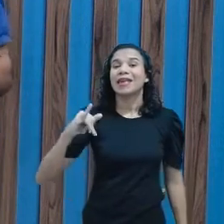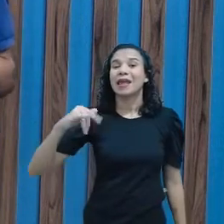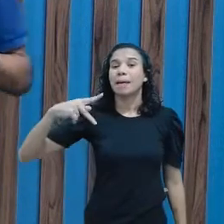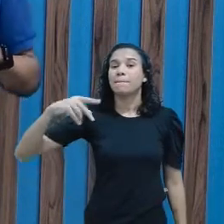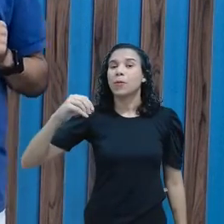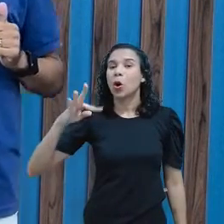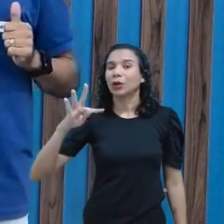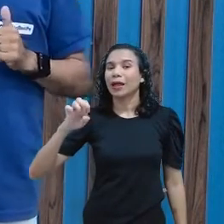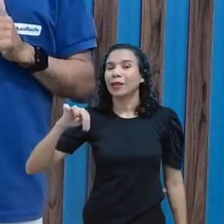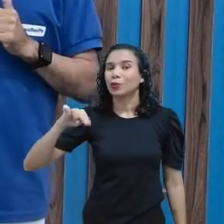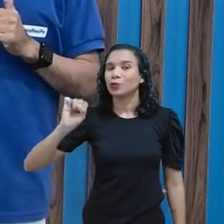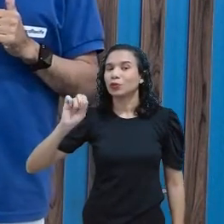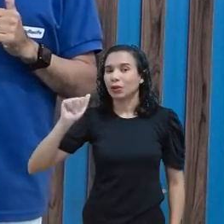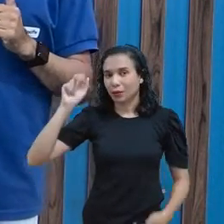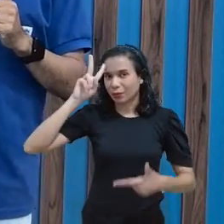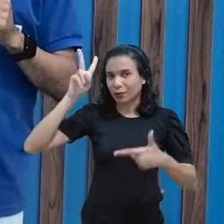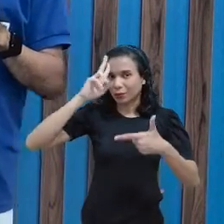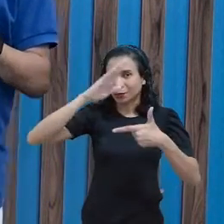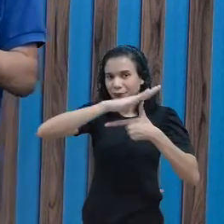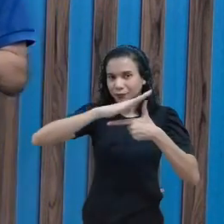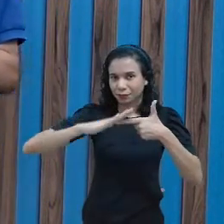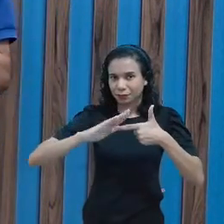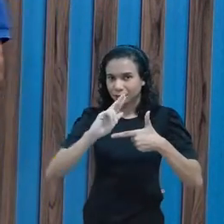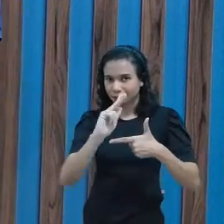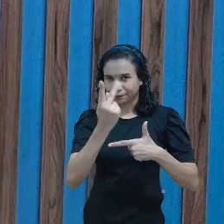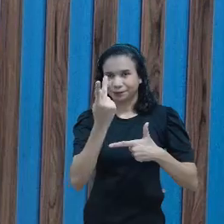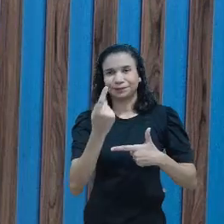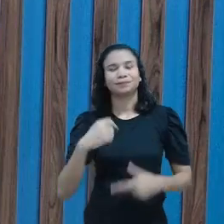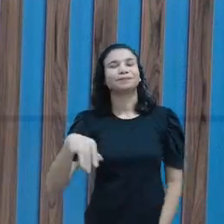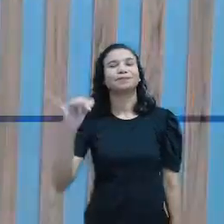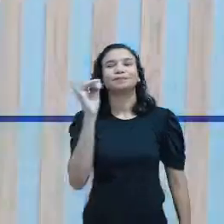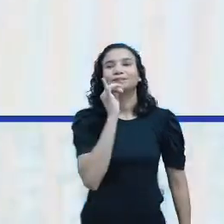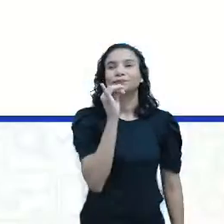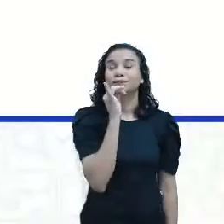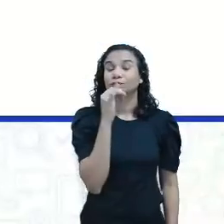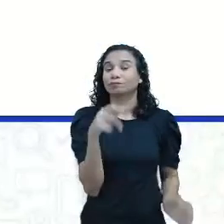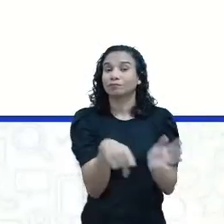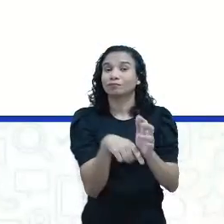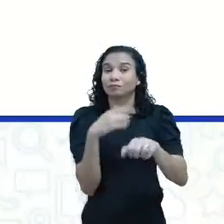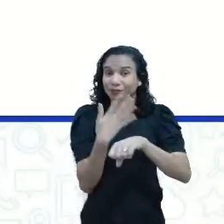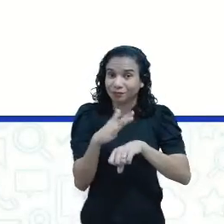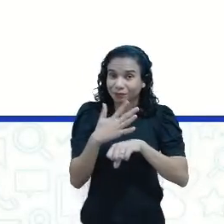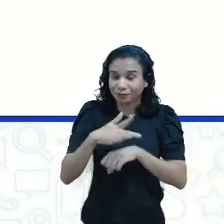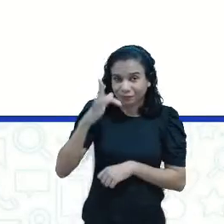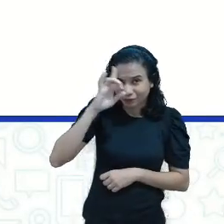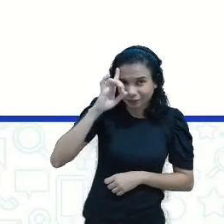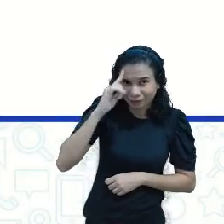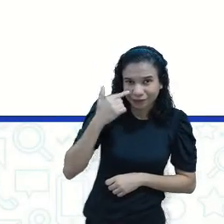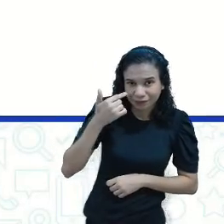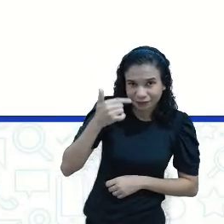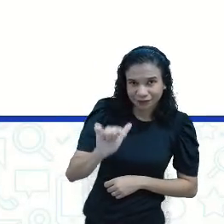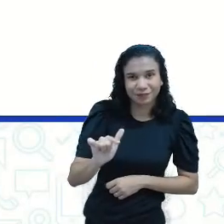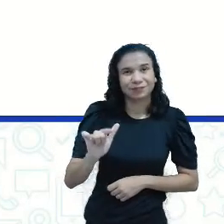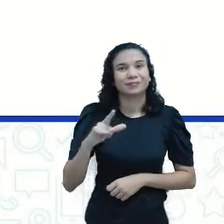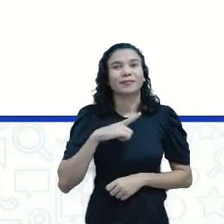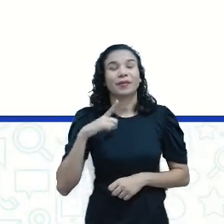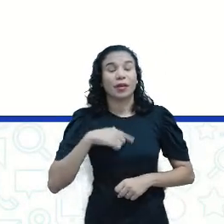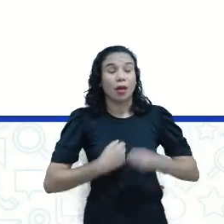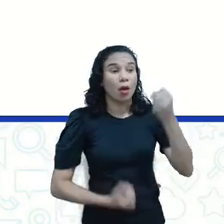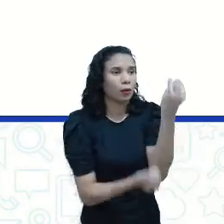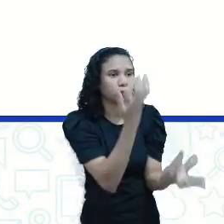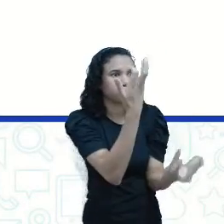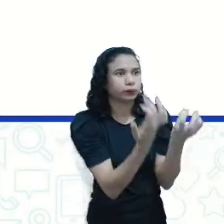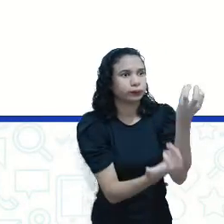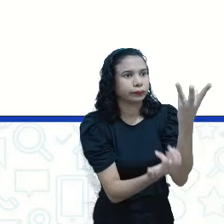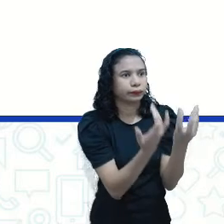hipotenusa, tá bom? Lembra disso. E a gente vai para mais um exemplo, do cotidiano de novo. Presta atenção aí, ó. Durante um